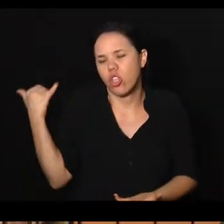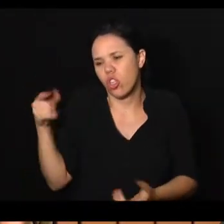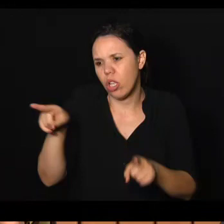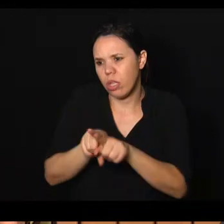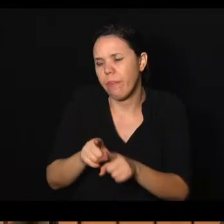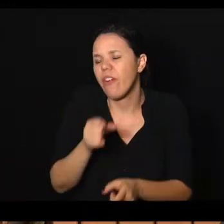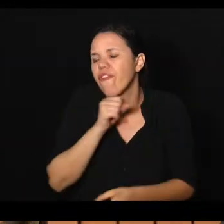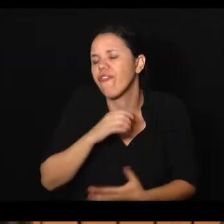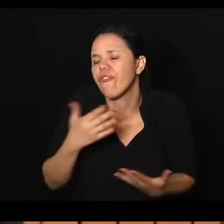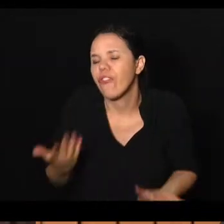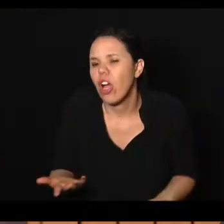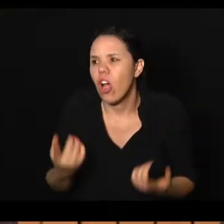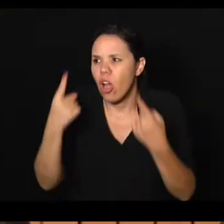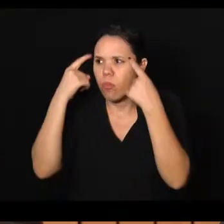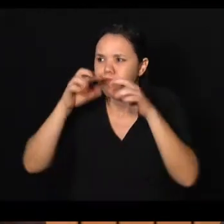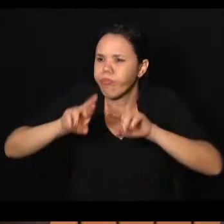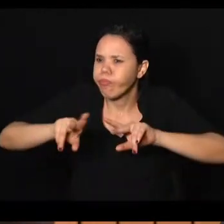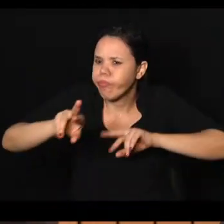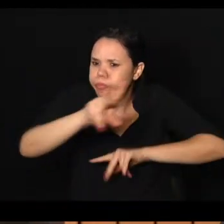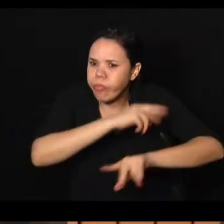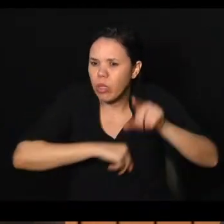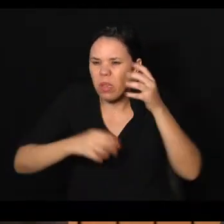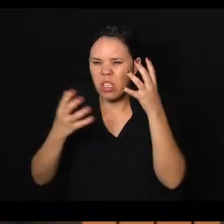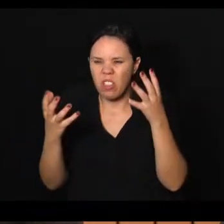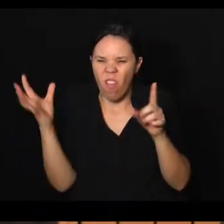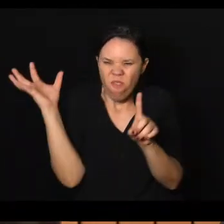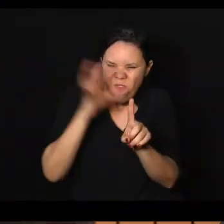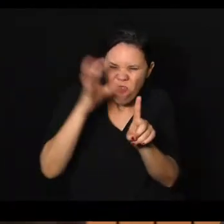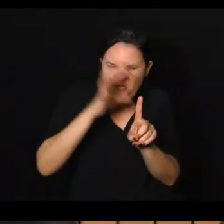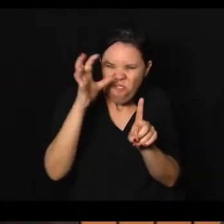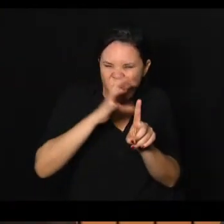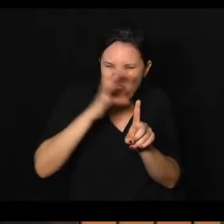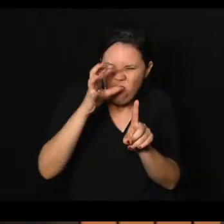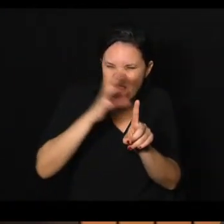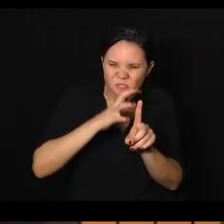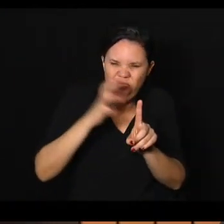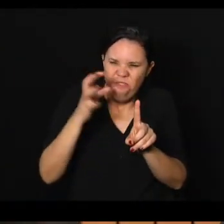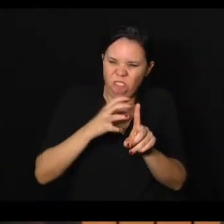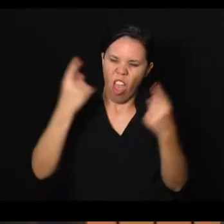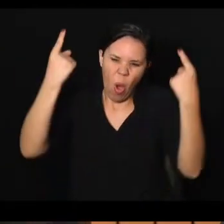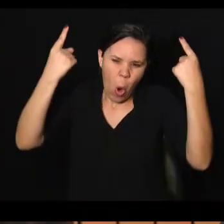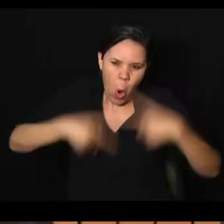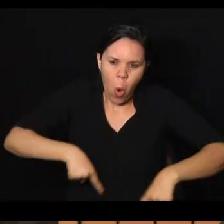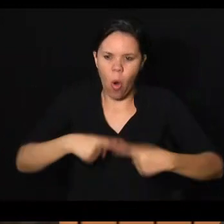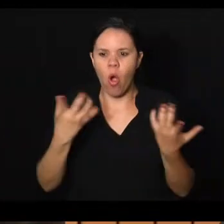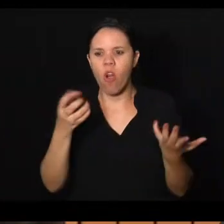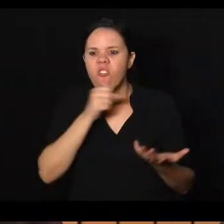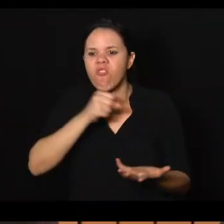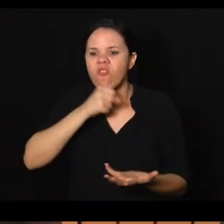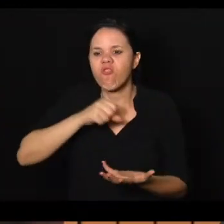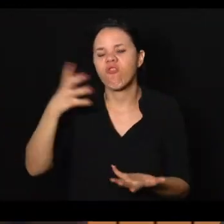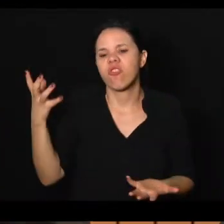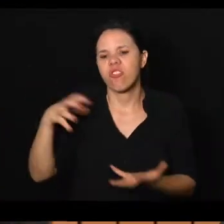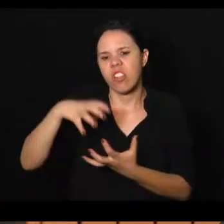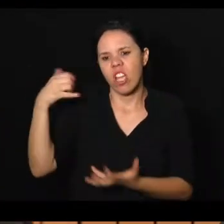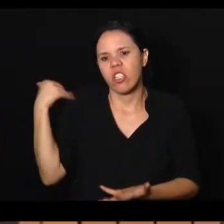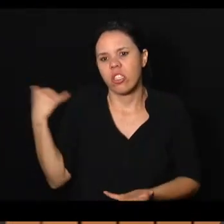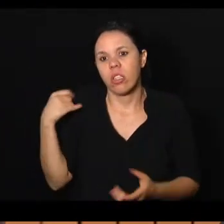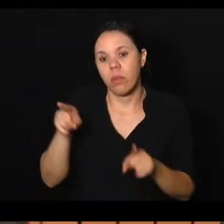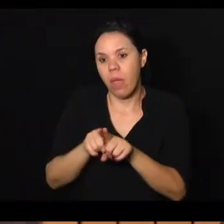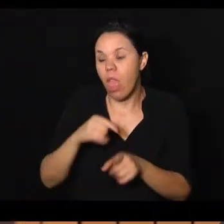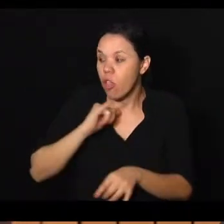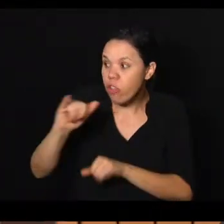Por exemplo, a violência psicológica contra idosos. E aqui eu sei que eu estou falando com